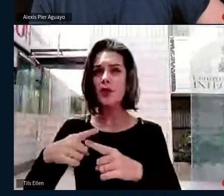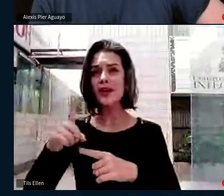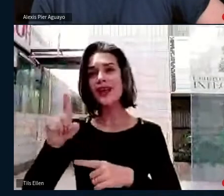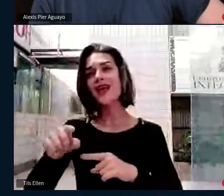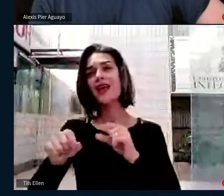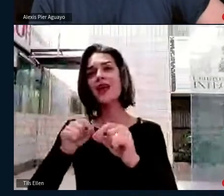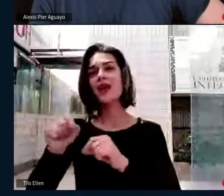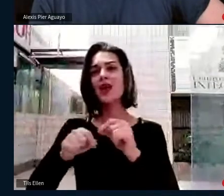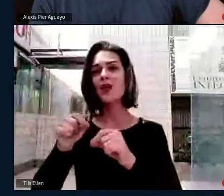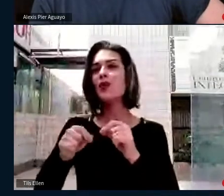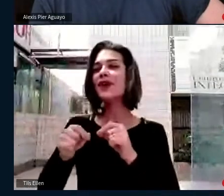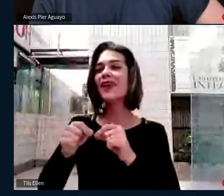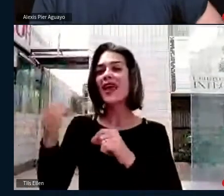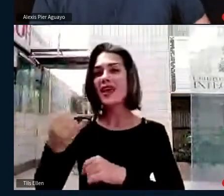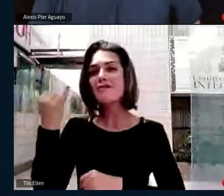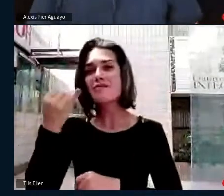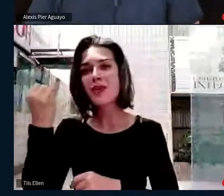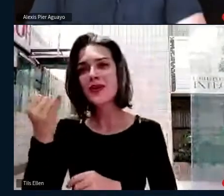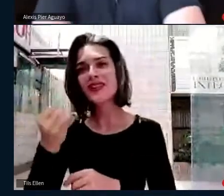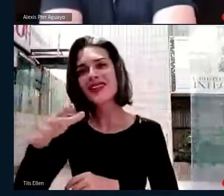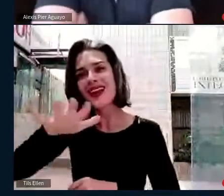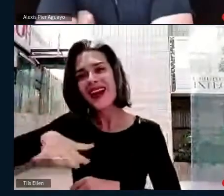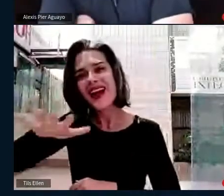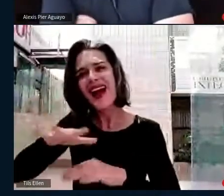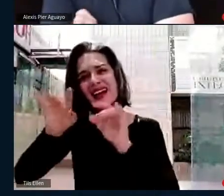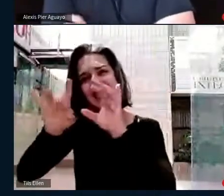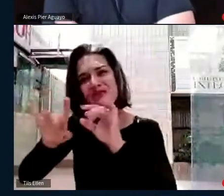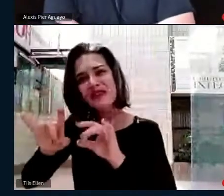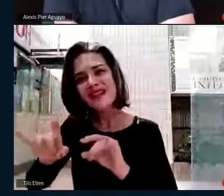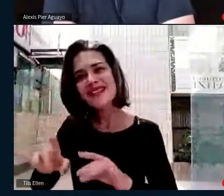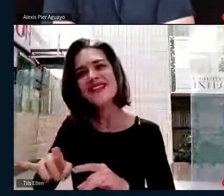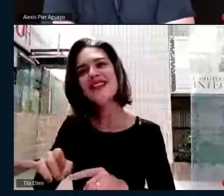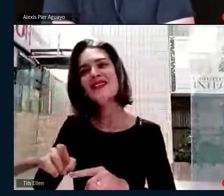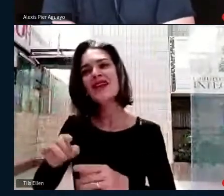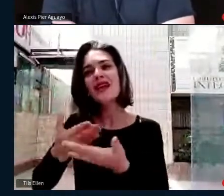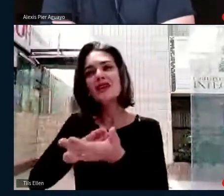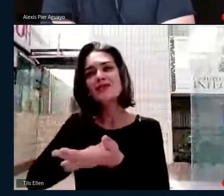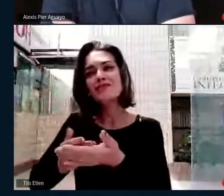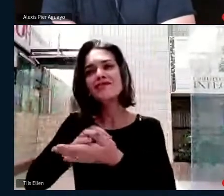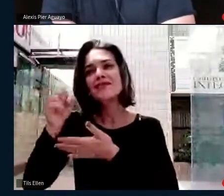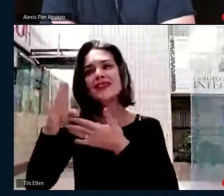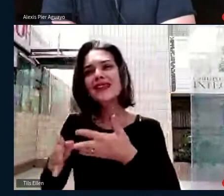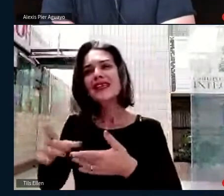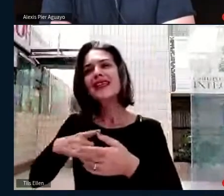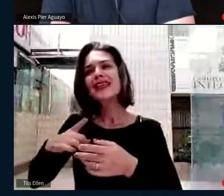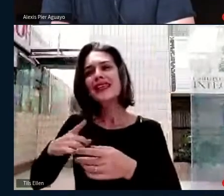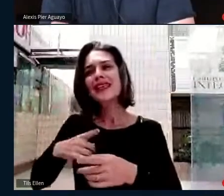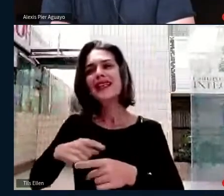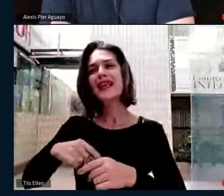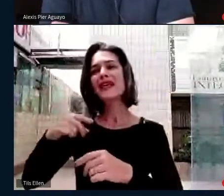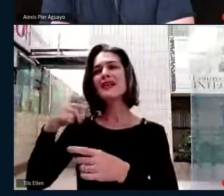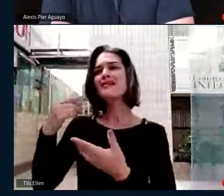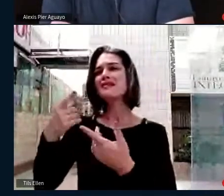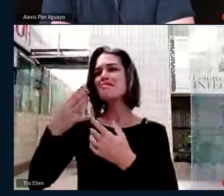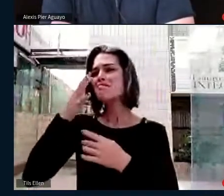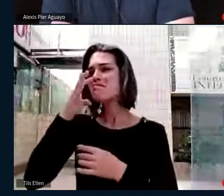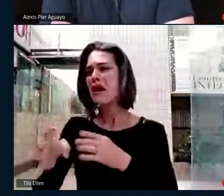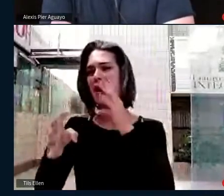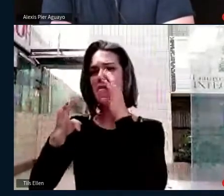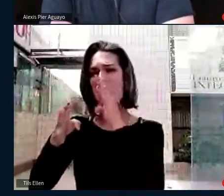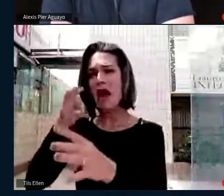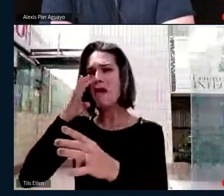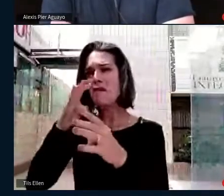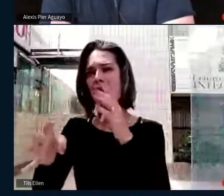para esse contexto que é tão específico, em que os intérpretes de língua de sinais são muito apedrejados, porque